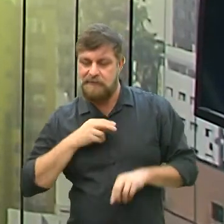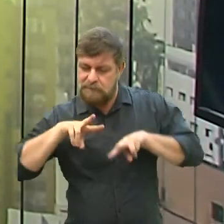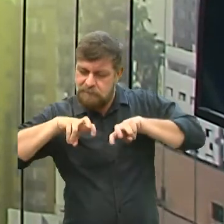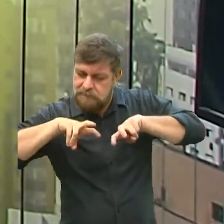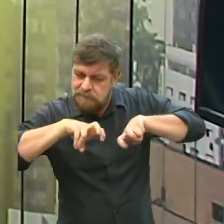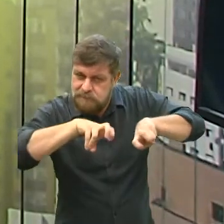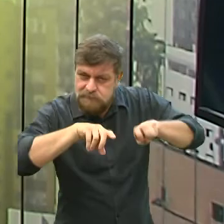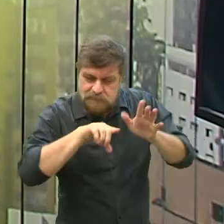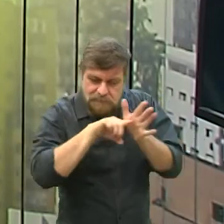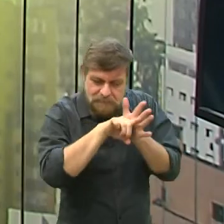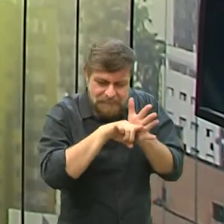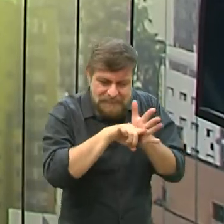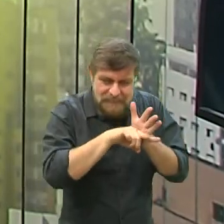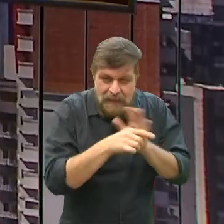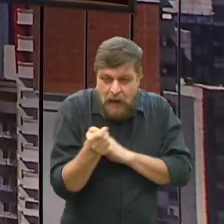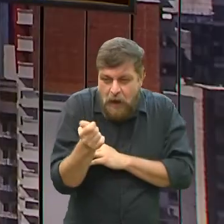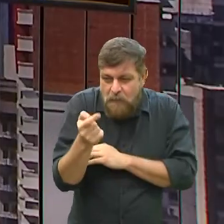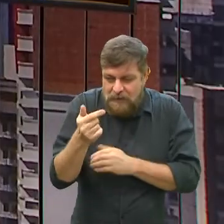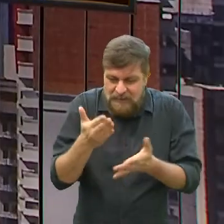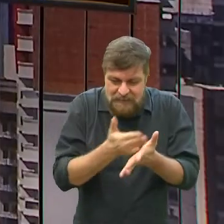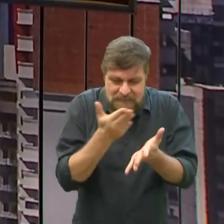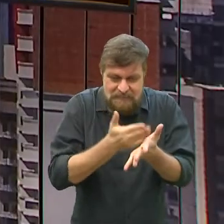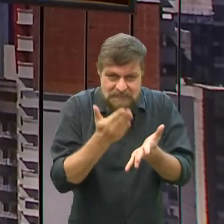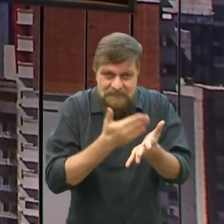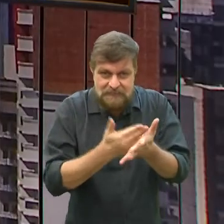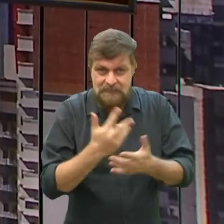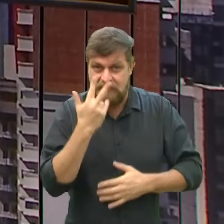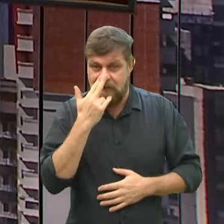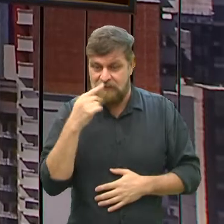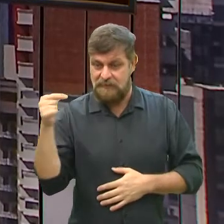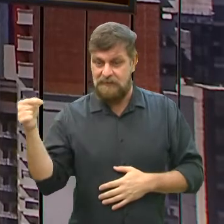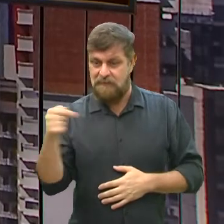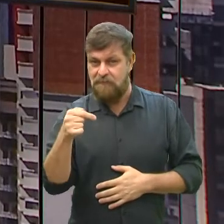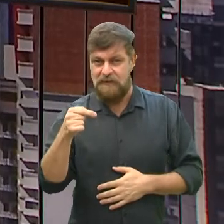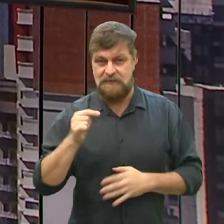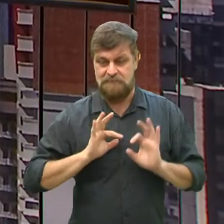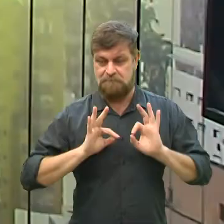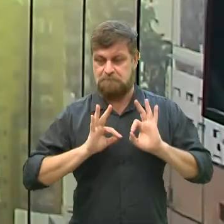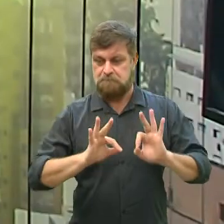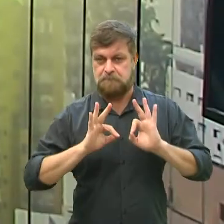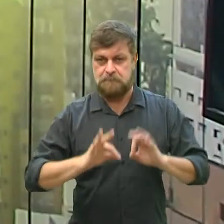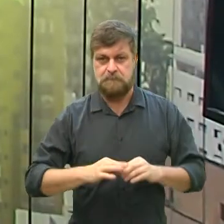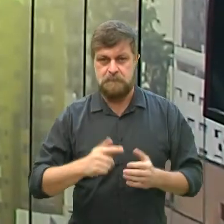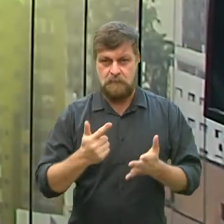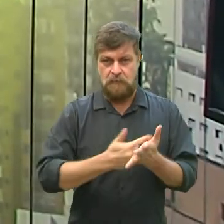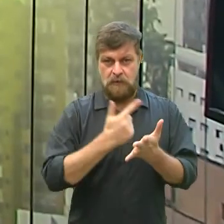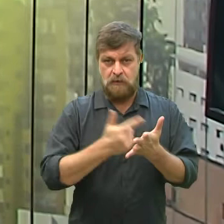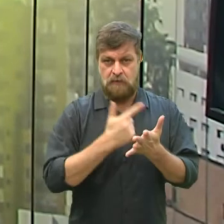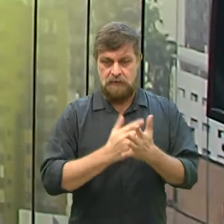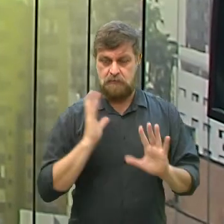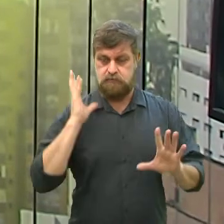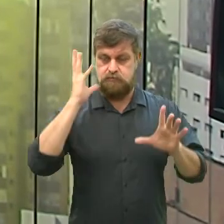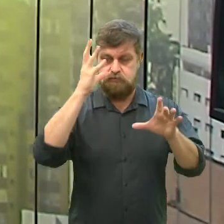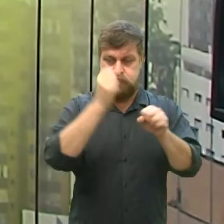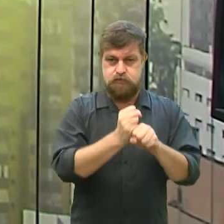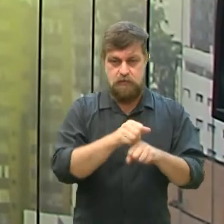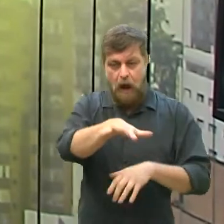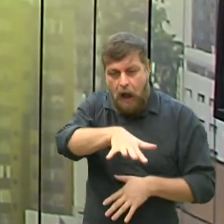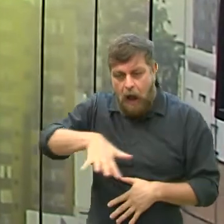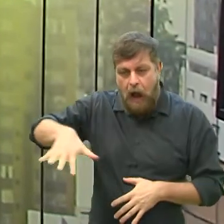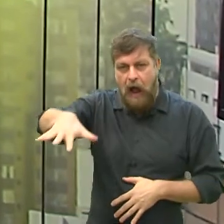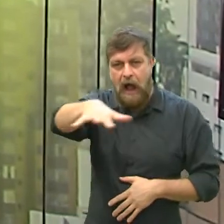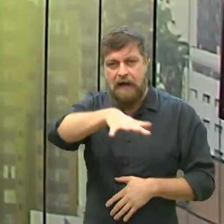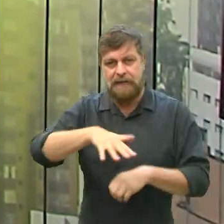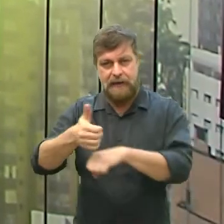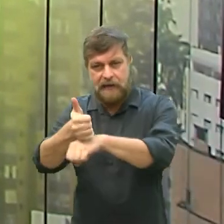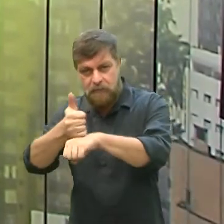um pouquinho, né, bem por cima no livro. Me parece ser um livro bastante completo, tanto para quem é da área, quanto